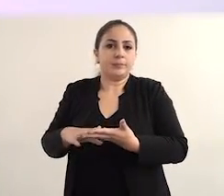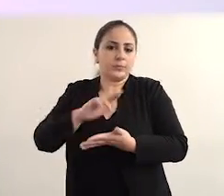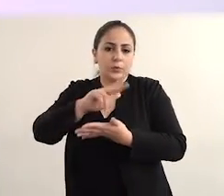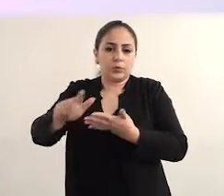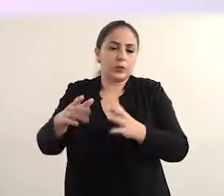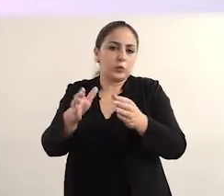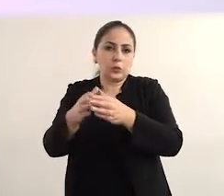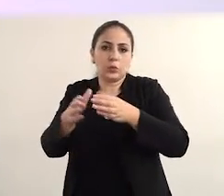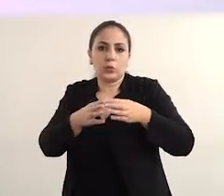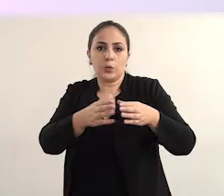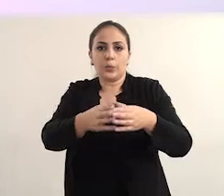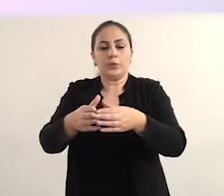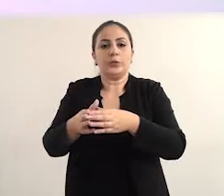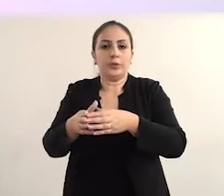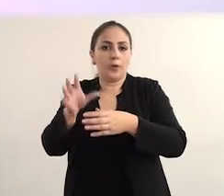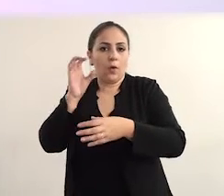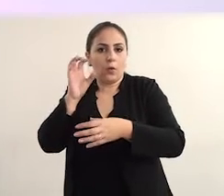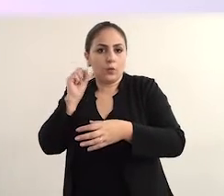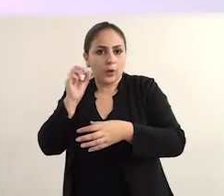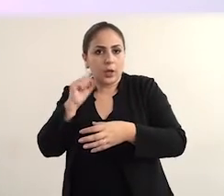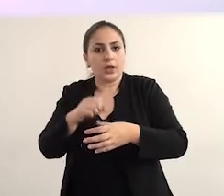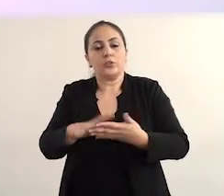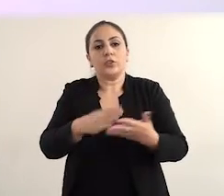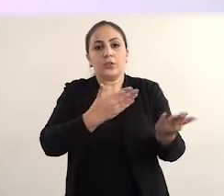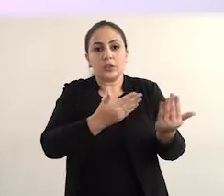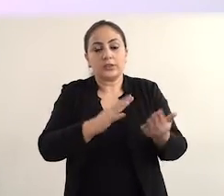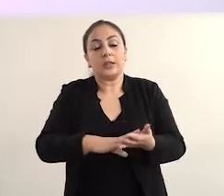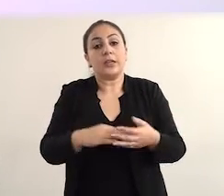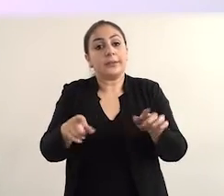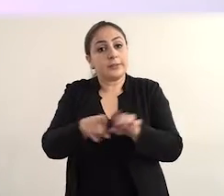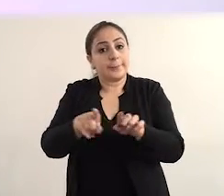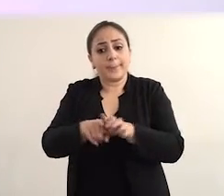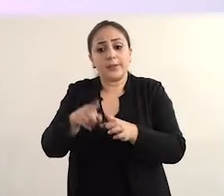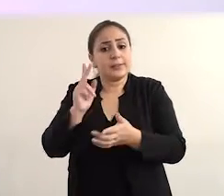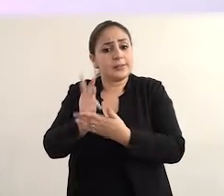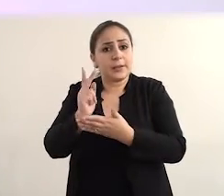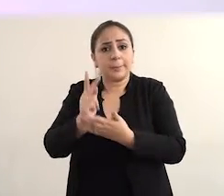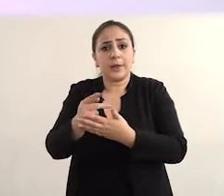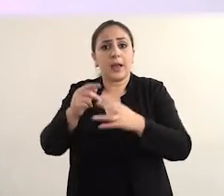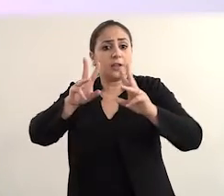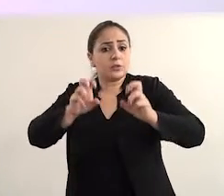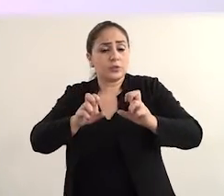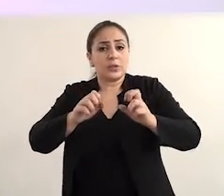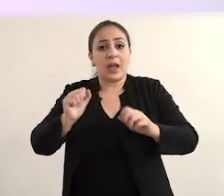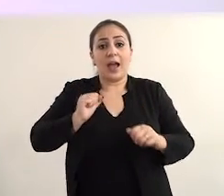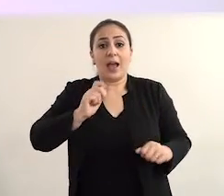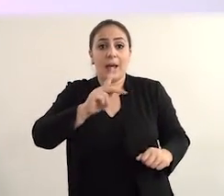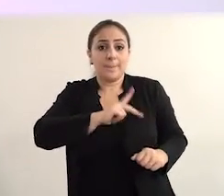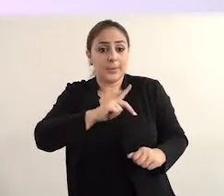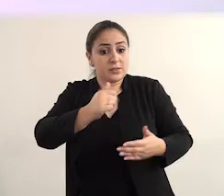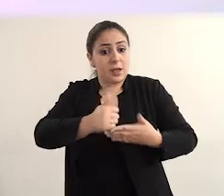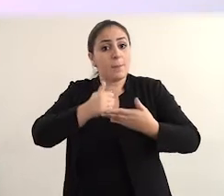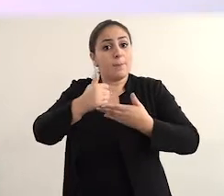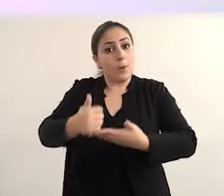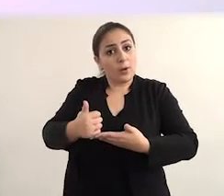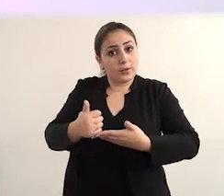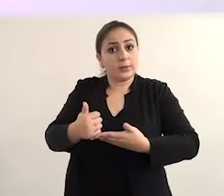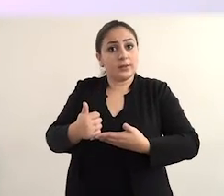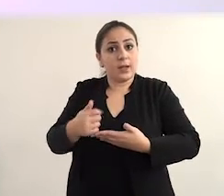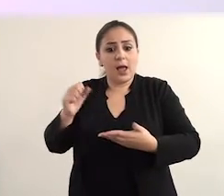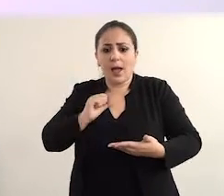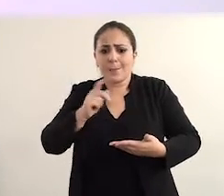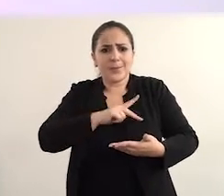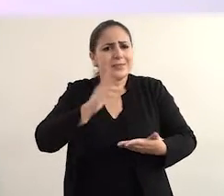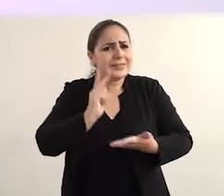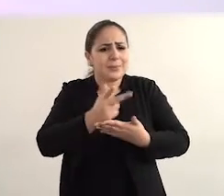enfim, para os grupos, né, de ouvintes. Adolescentes. Sempre, também tem a questão da APAS, que apoia nisso, né? A APAS também